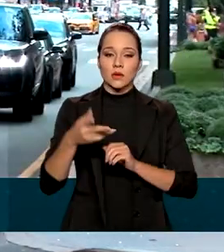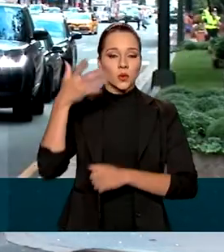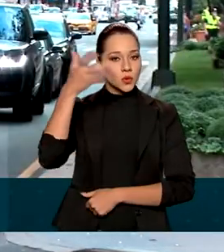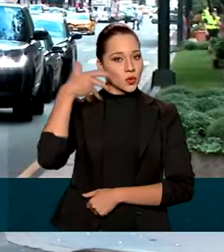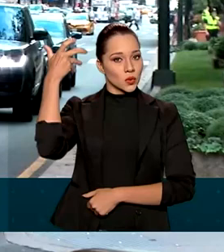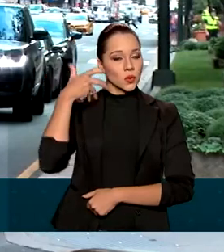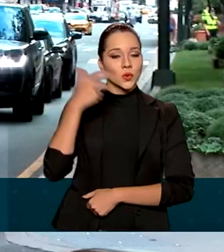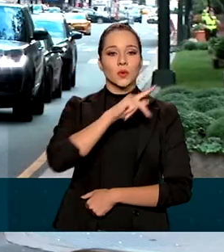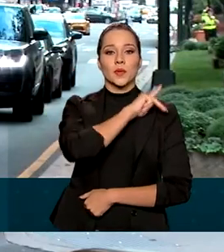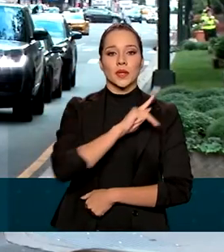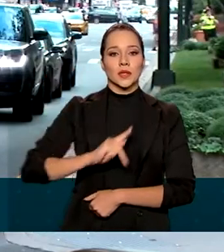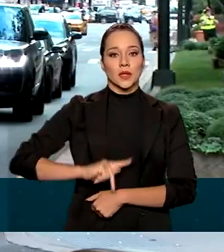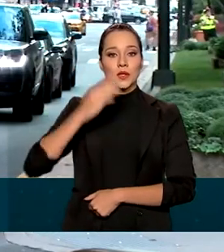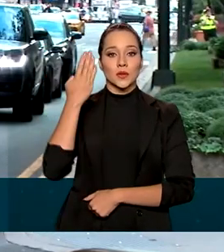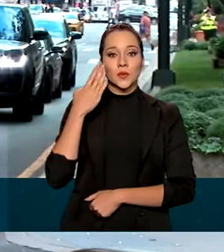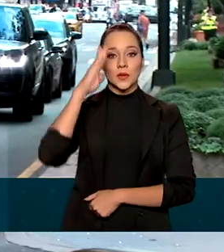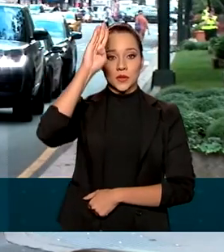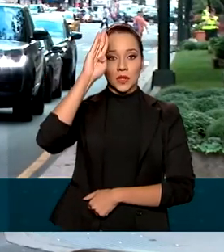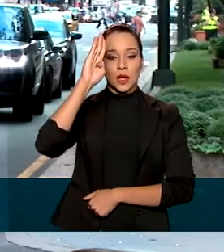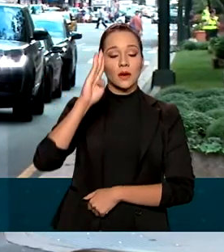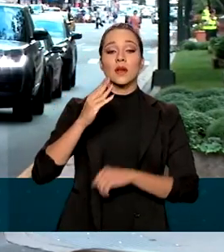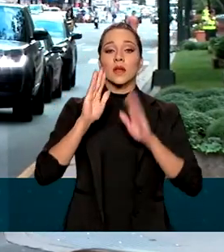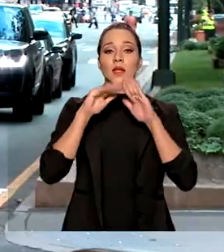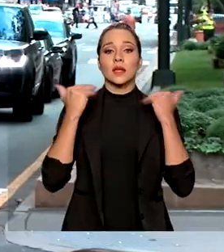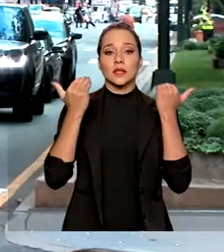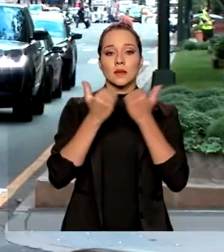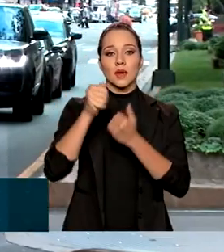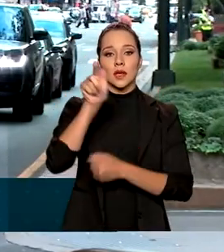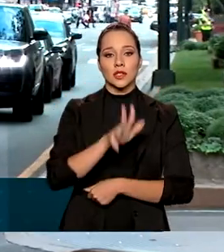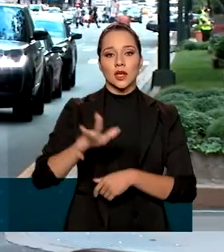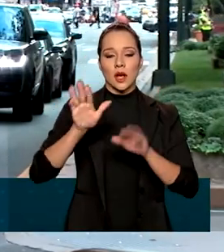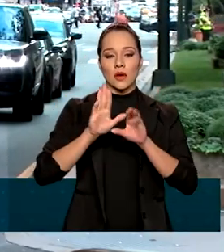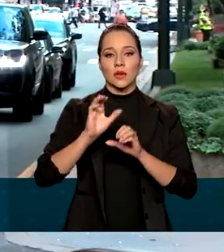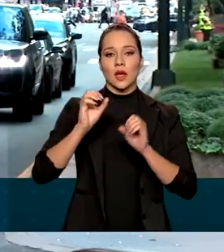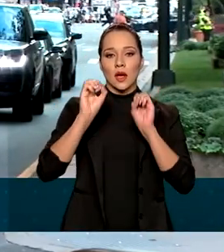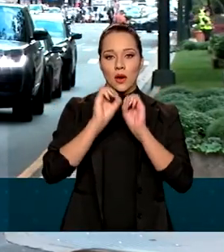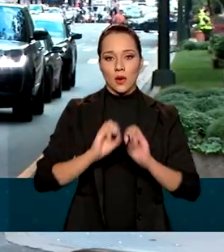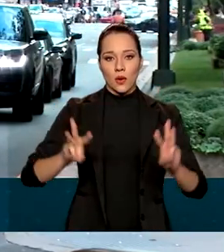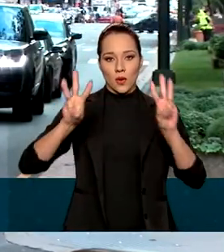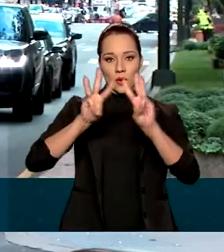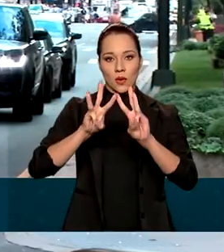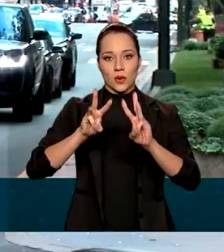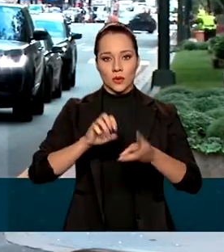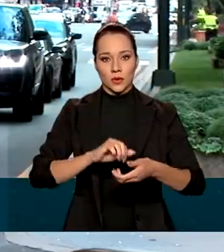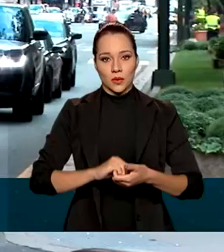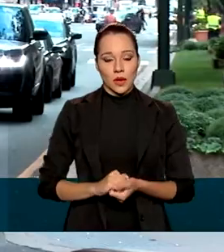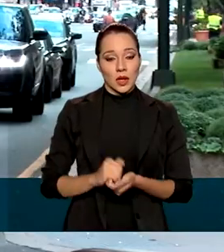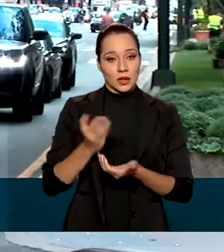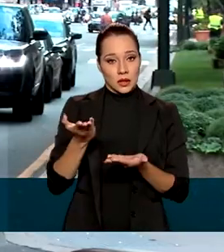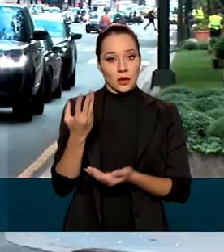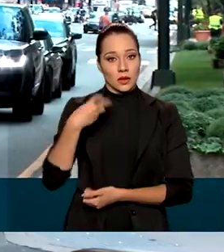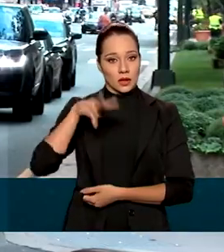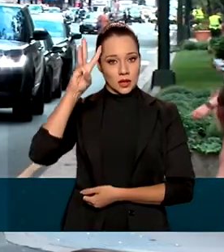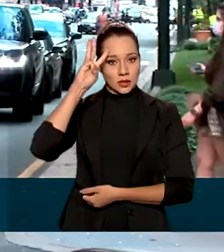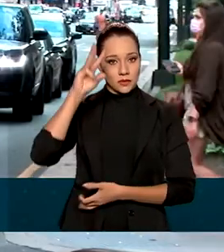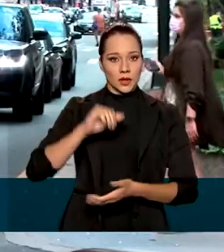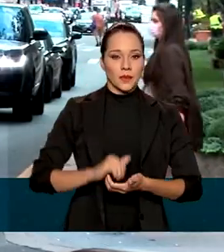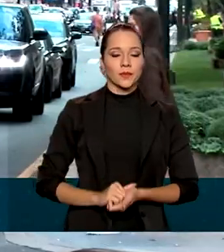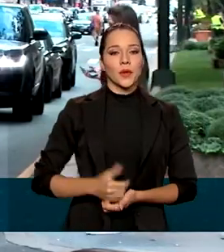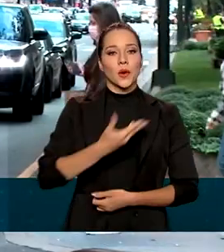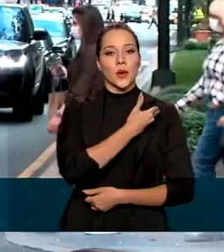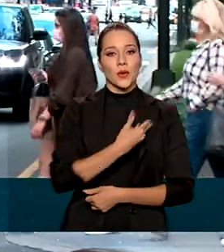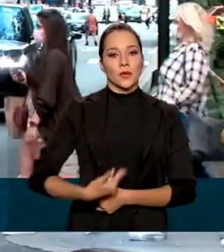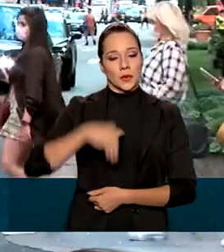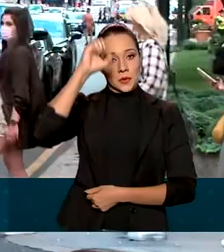discurso do presidente Jair Bolsonaro na Assembleia Geral da Organização das Nações Unidas nesta terça. O governo